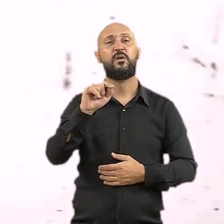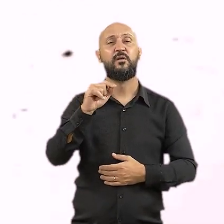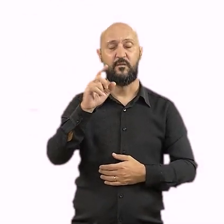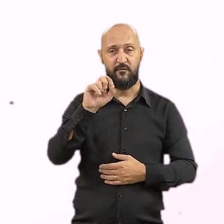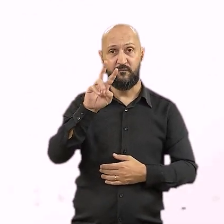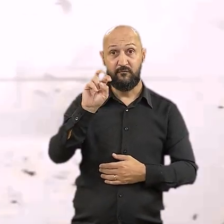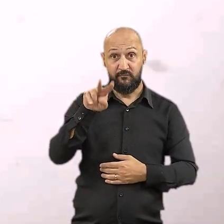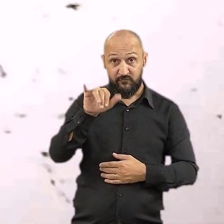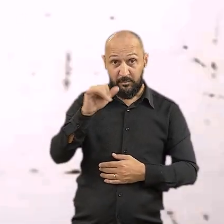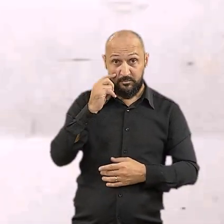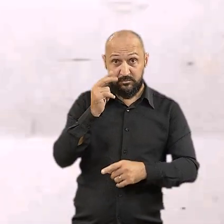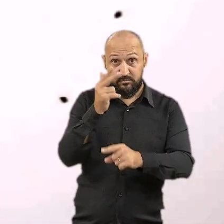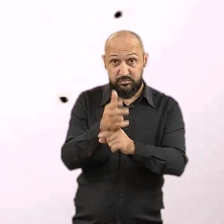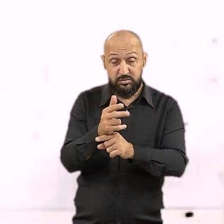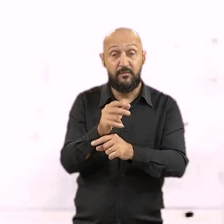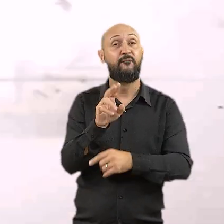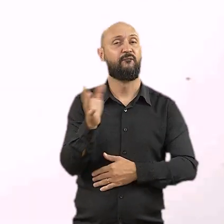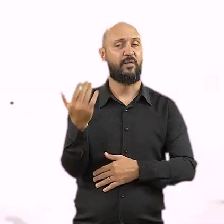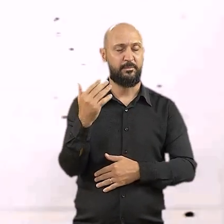aconteceu? Vamos transmitir? Vamos.